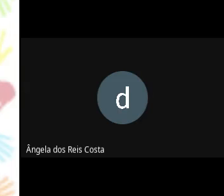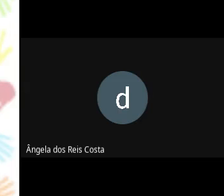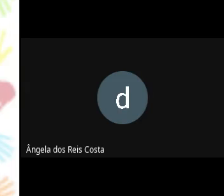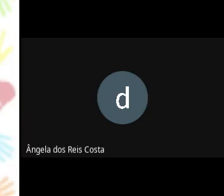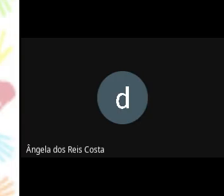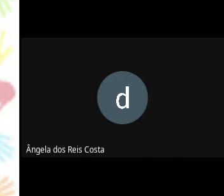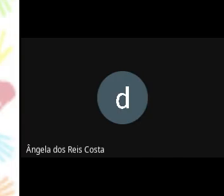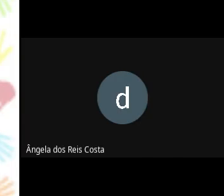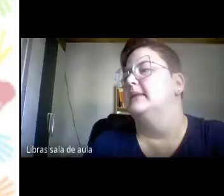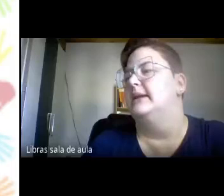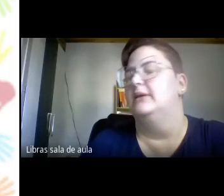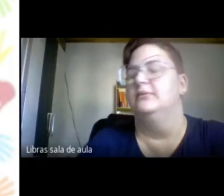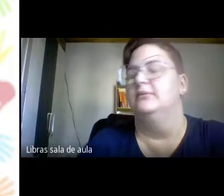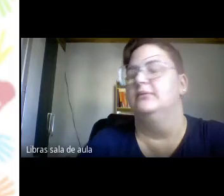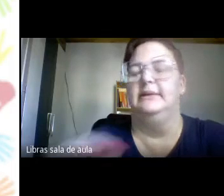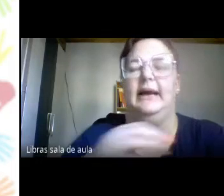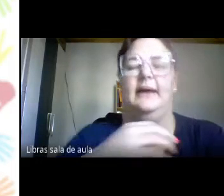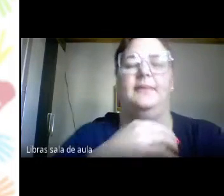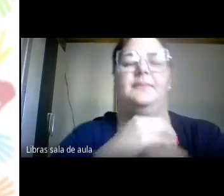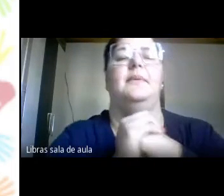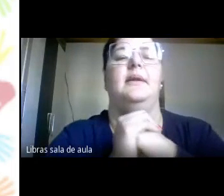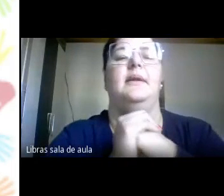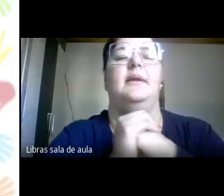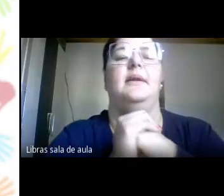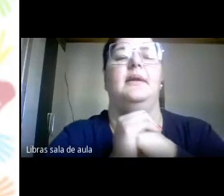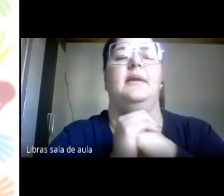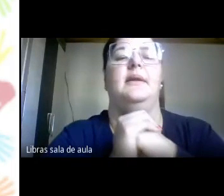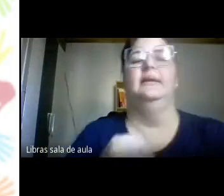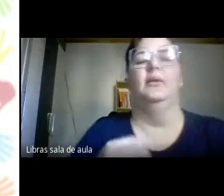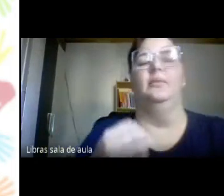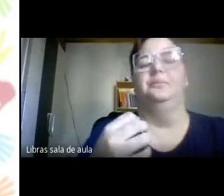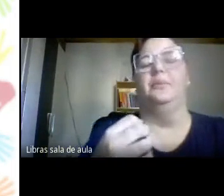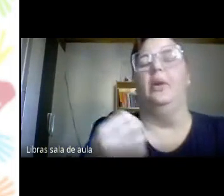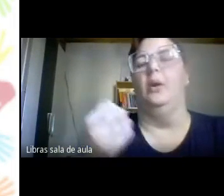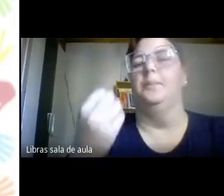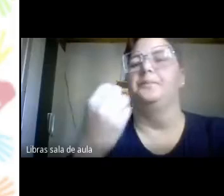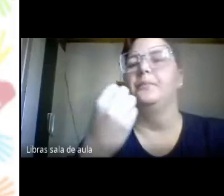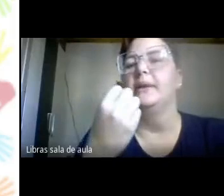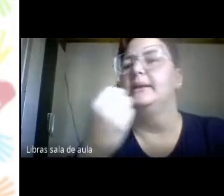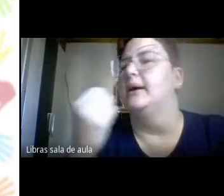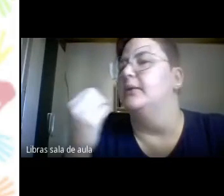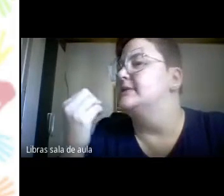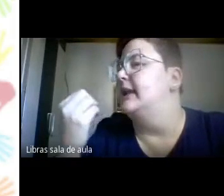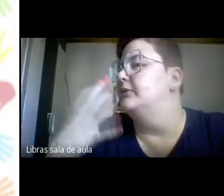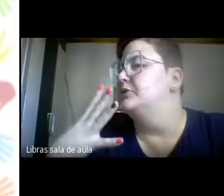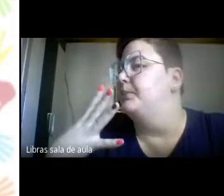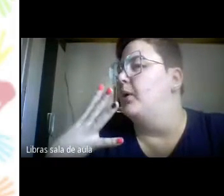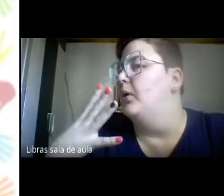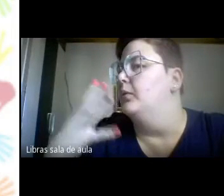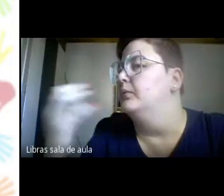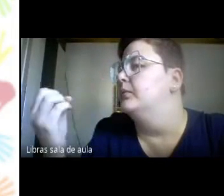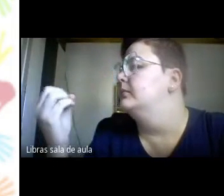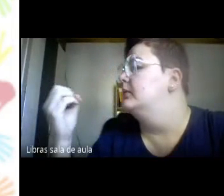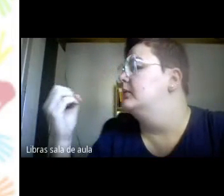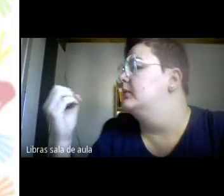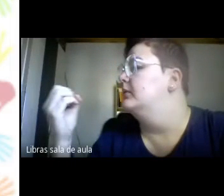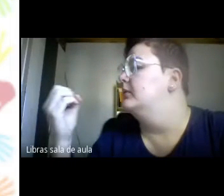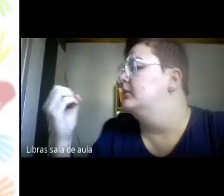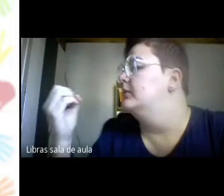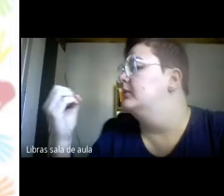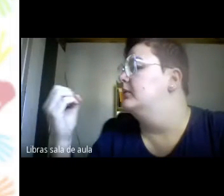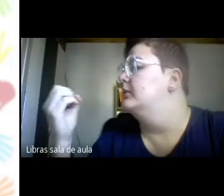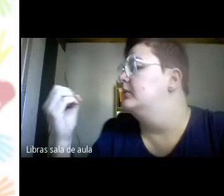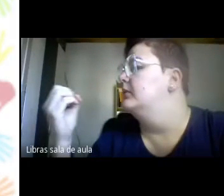agora eu consigo te ver. Então tá. Ok, então, ó. Então o sinal de bom,